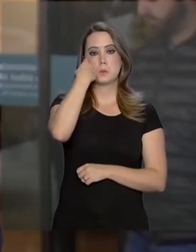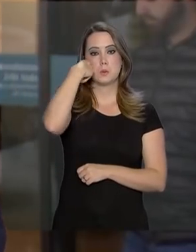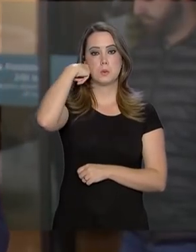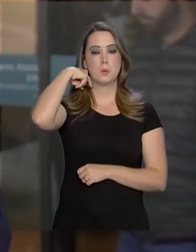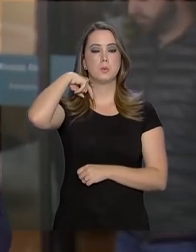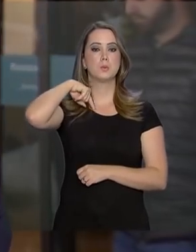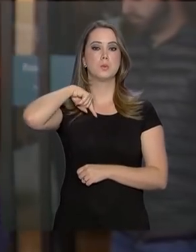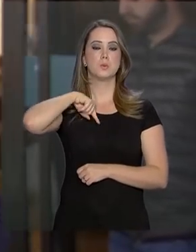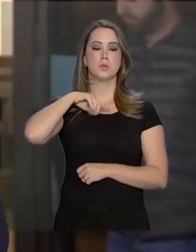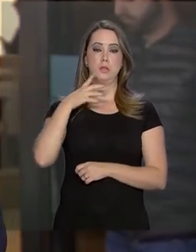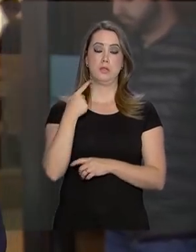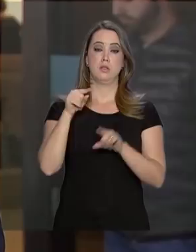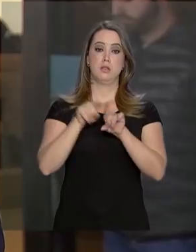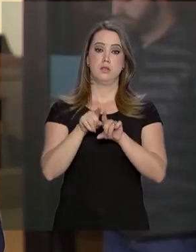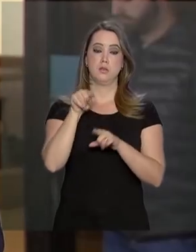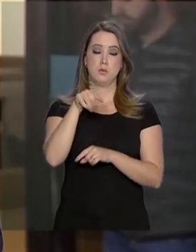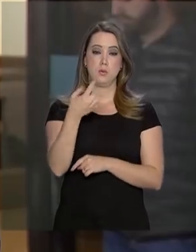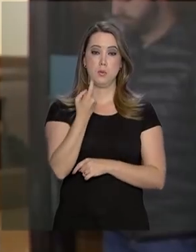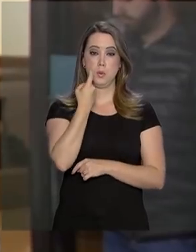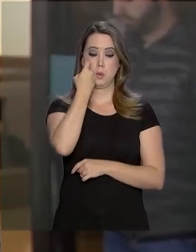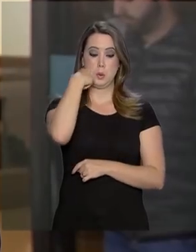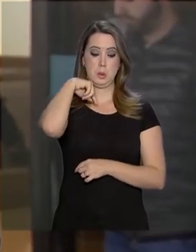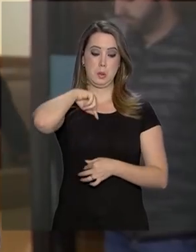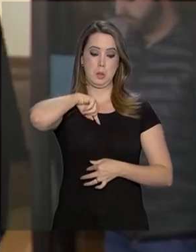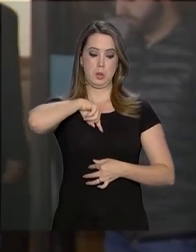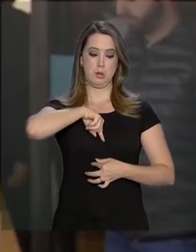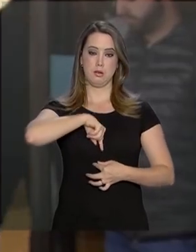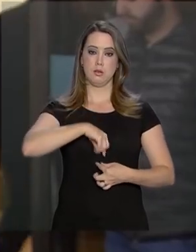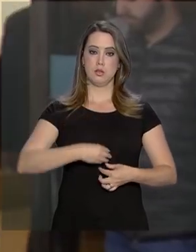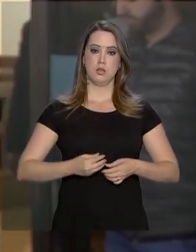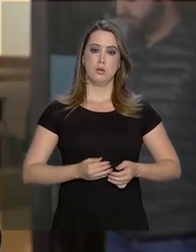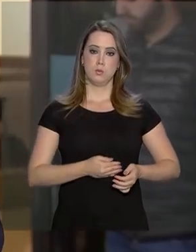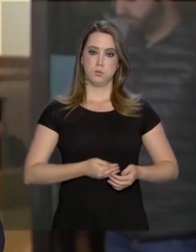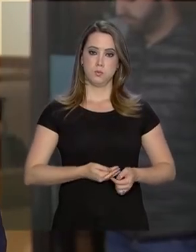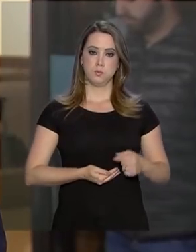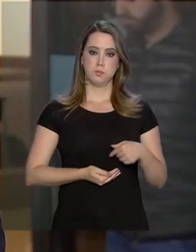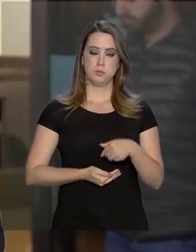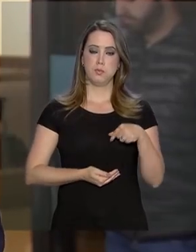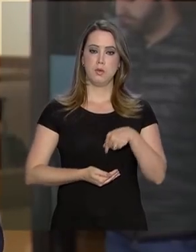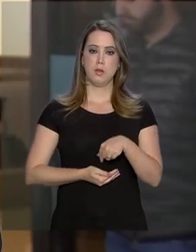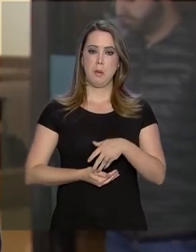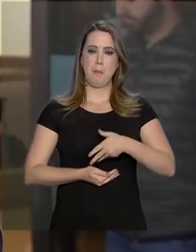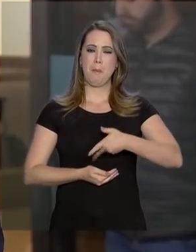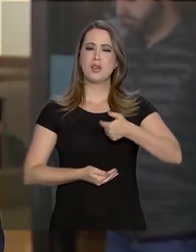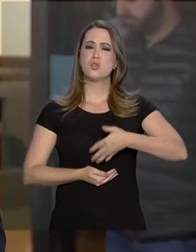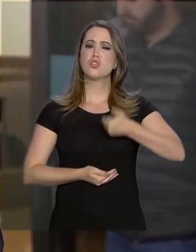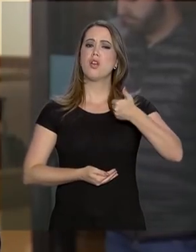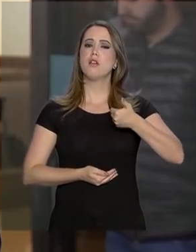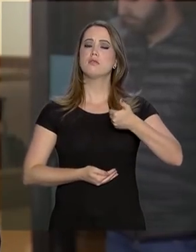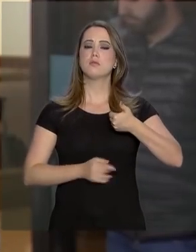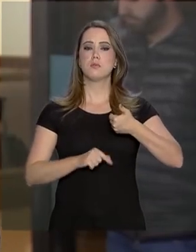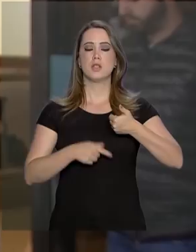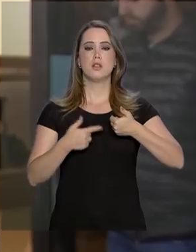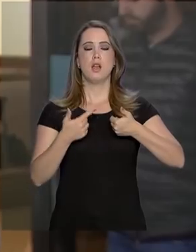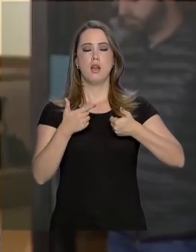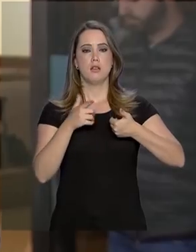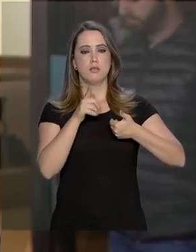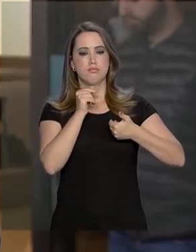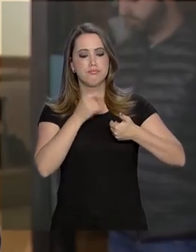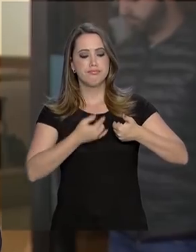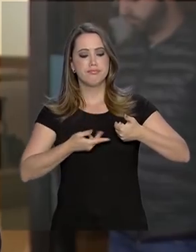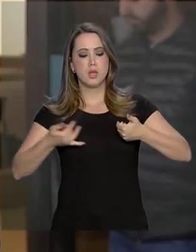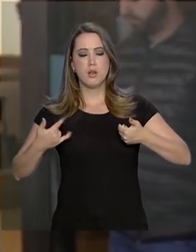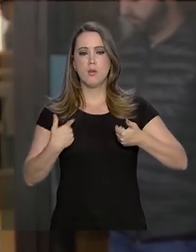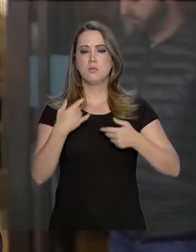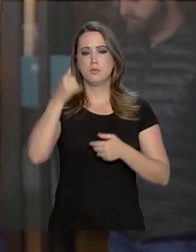que entra pelo nariz acessa o estômago do presidente da república para retirada de líquidos e também alívio